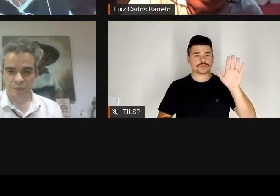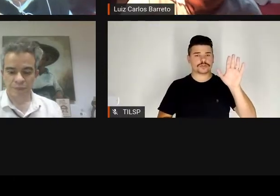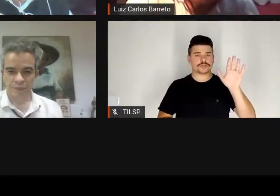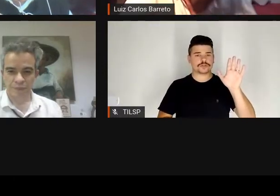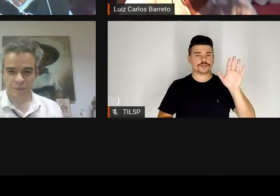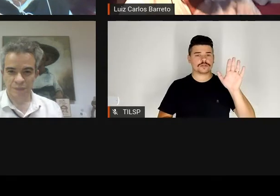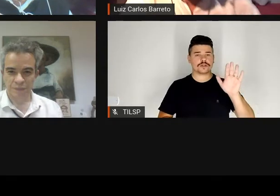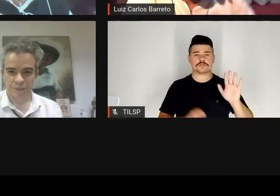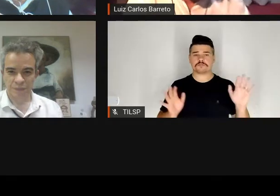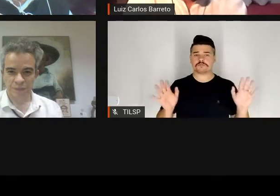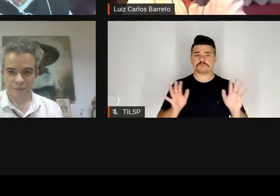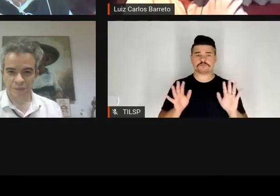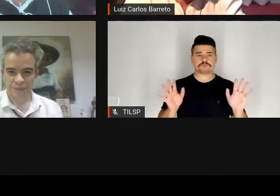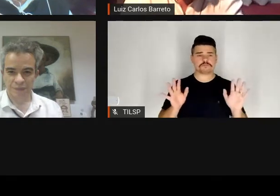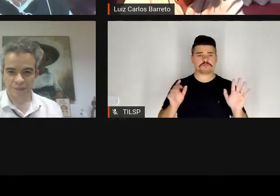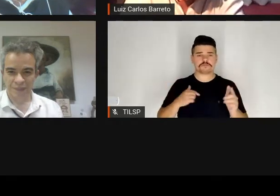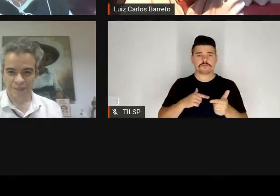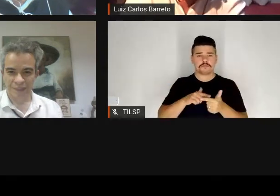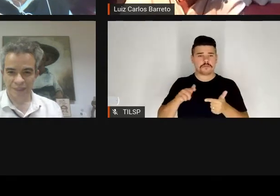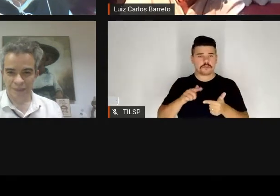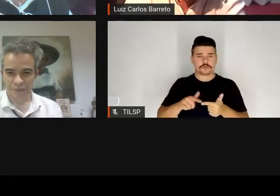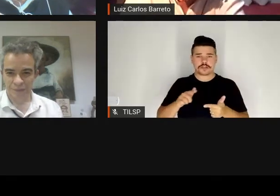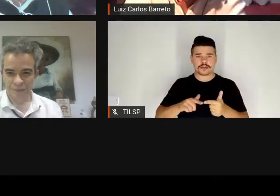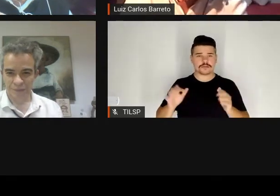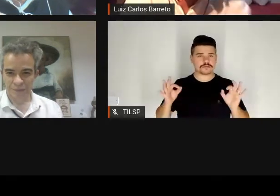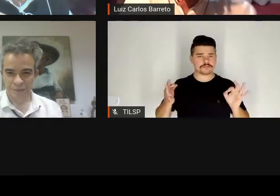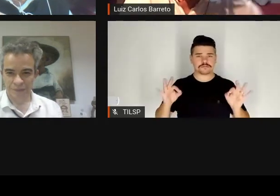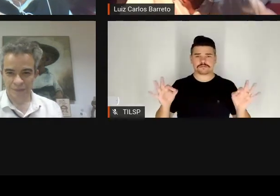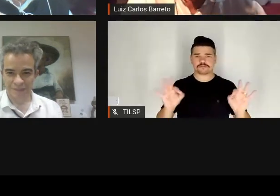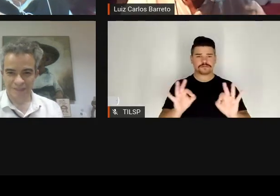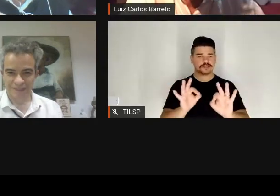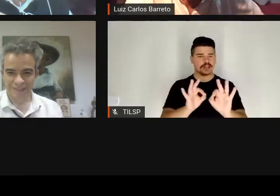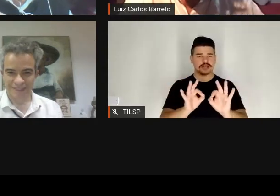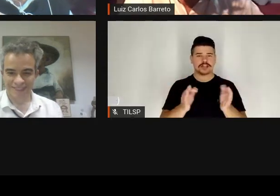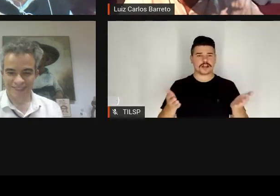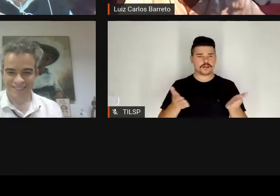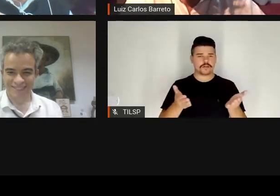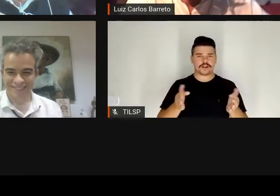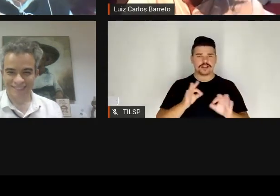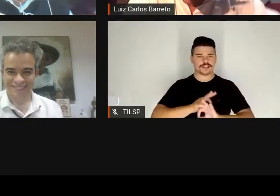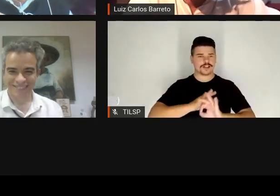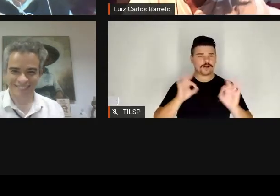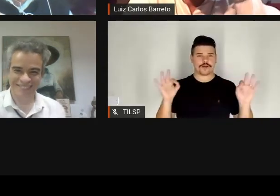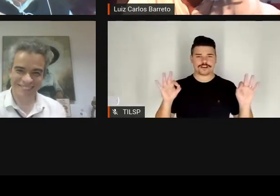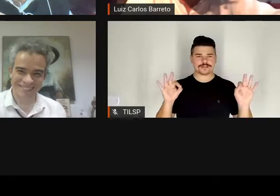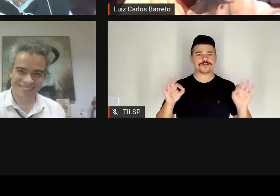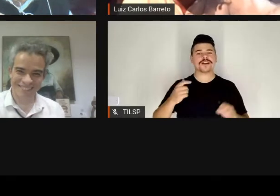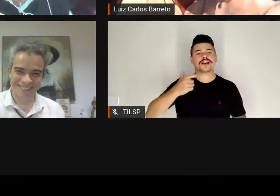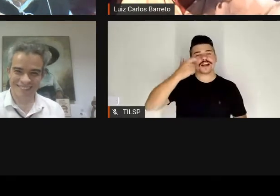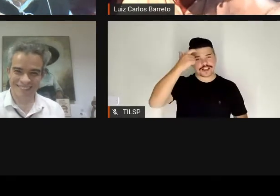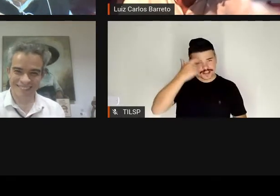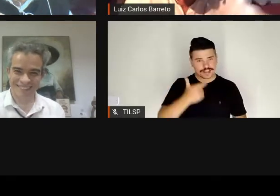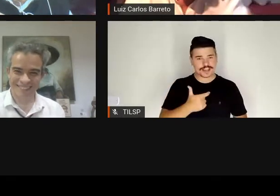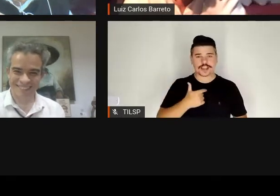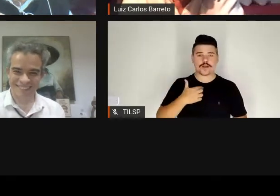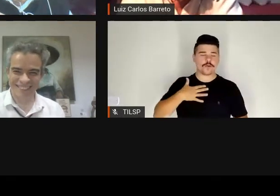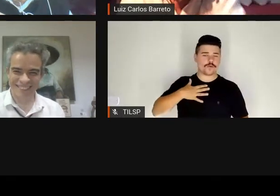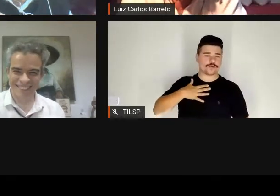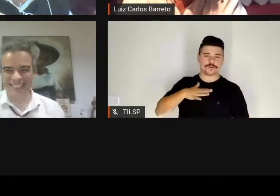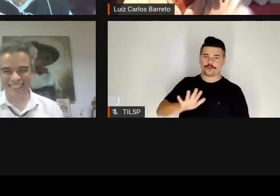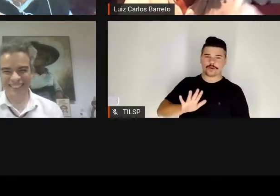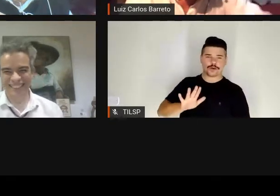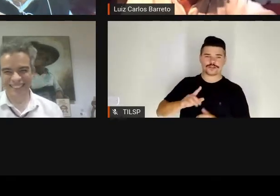Eu não tenho nenhum problema tecnológico no momento. Eu me dou muito mal com a tecnologia, mas